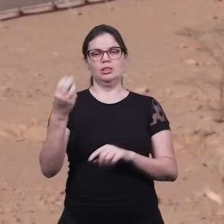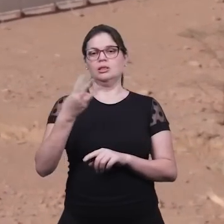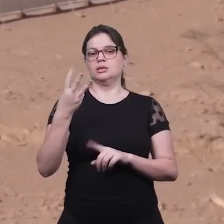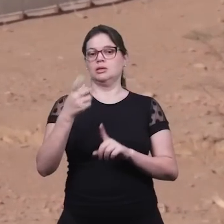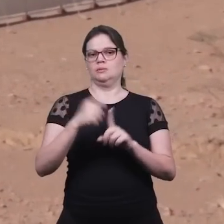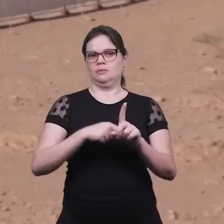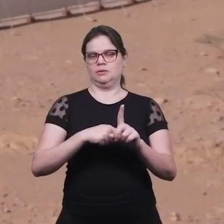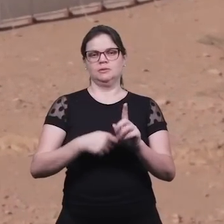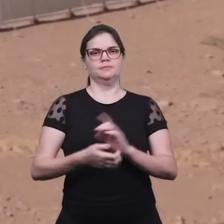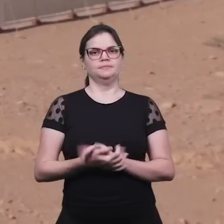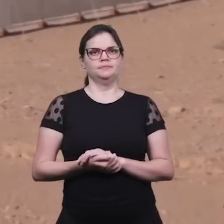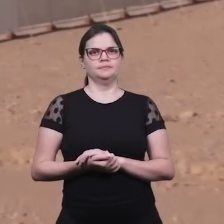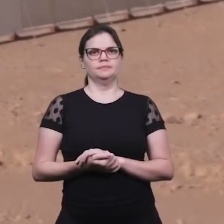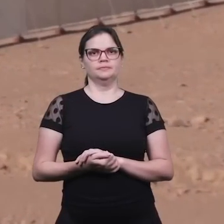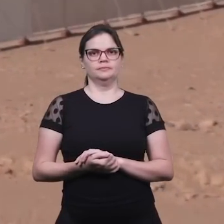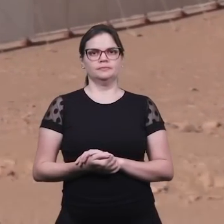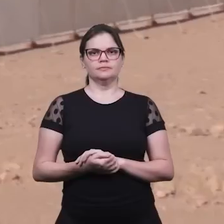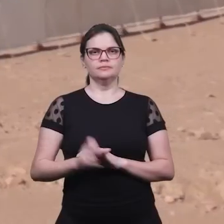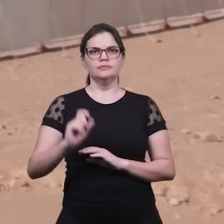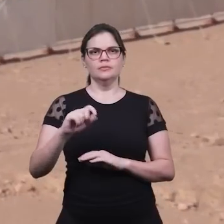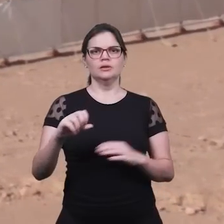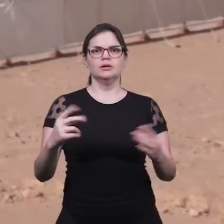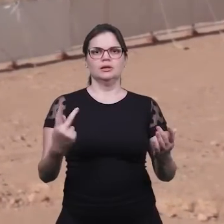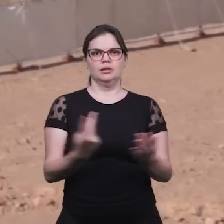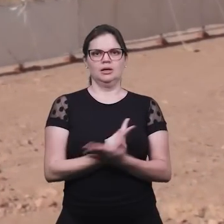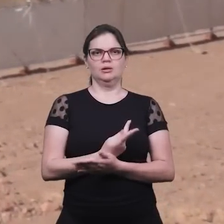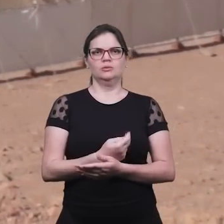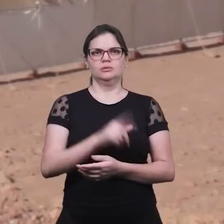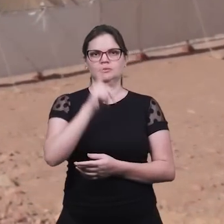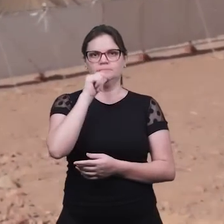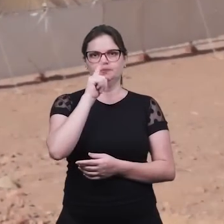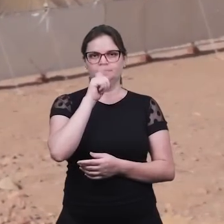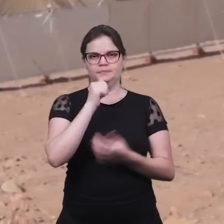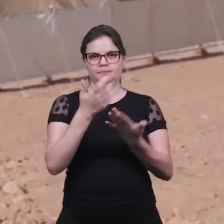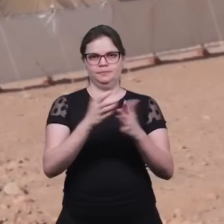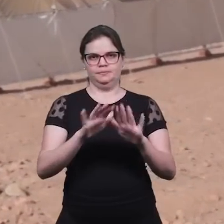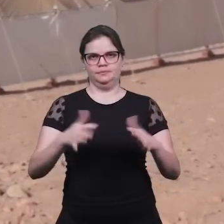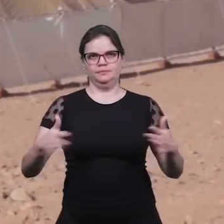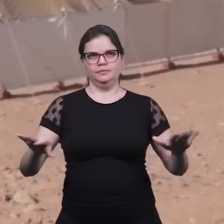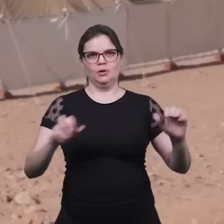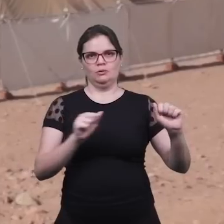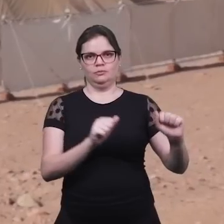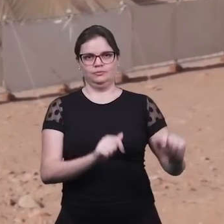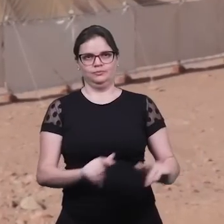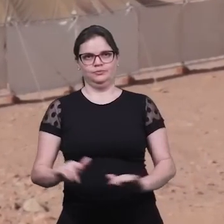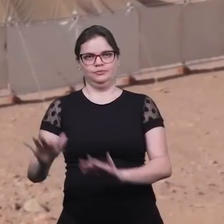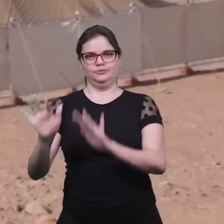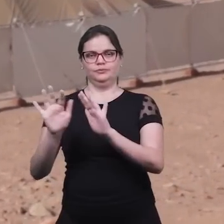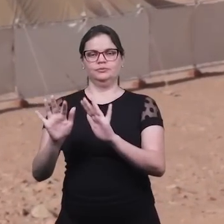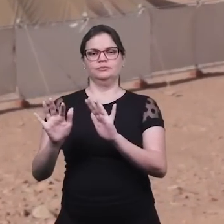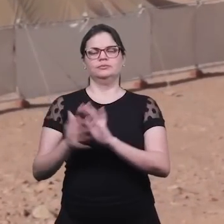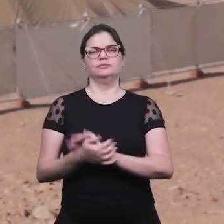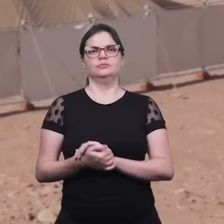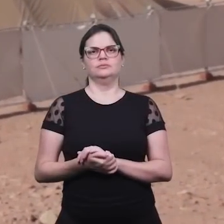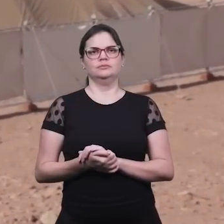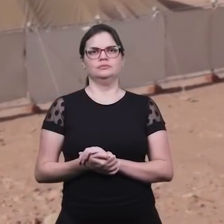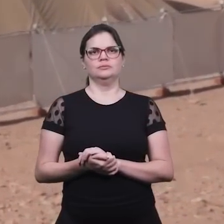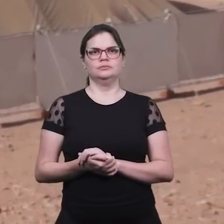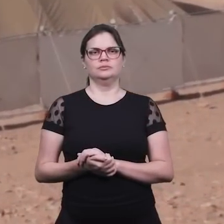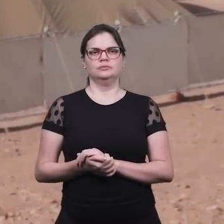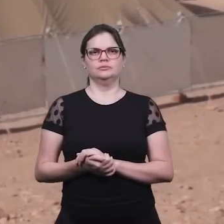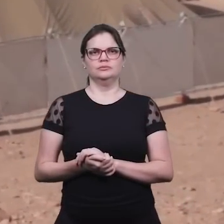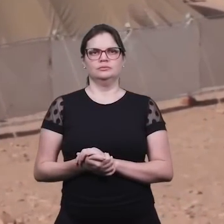entregou as leis, né? Entregou... Os 10 mandamentos. Isso, fez a questão, teve